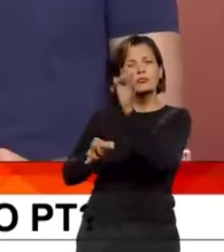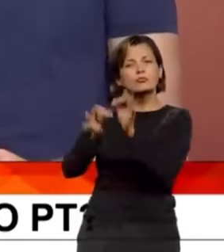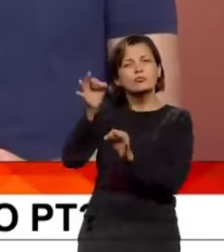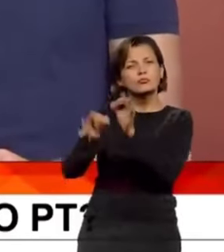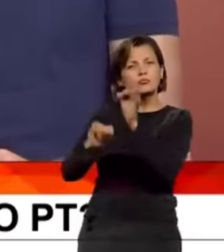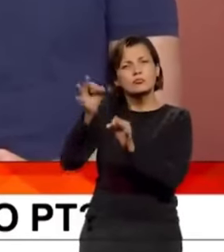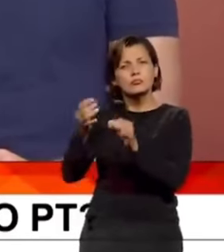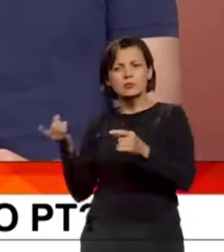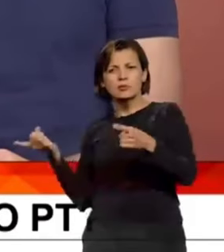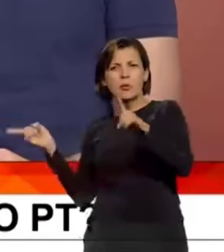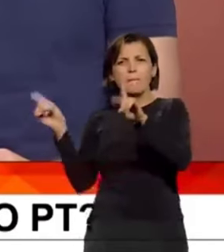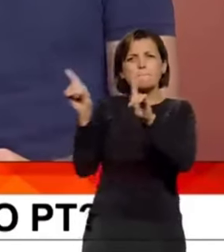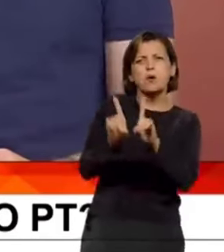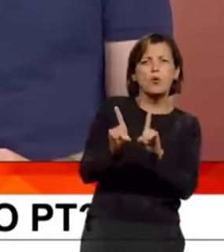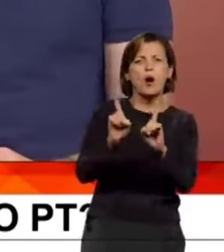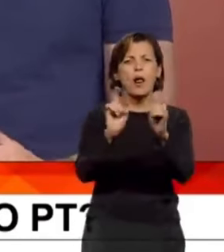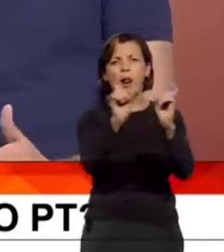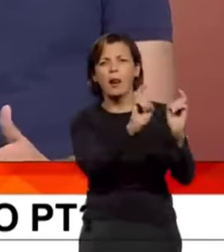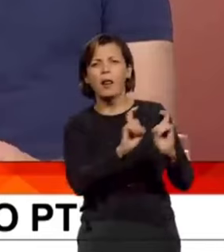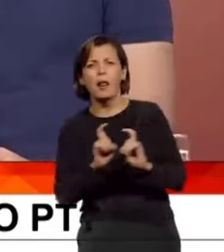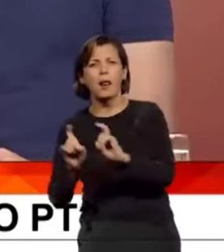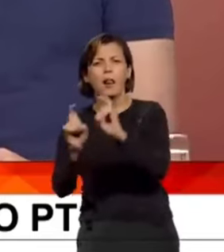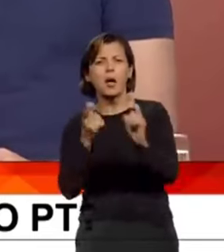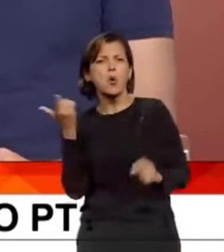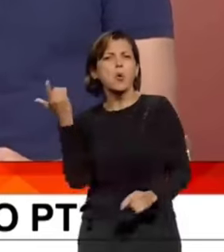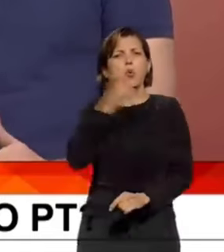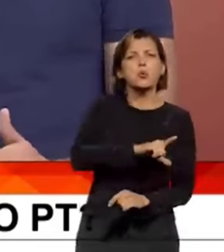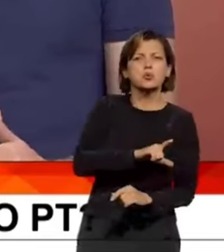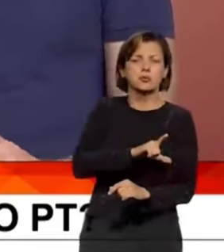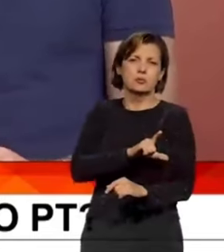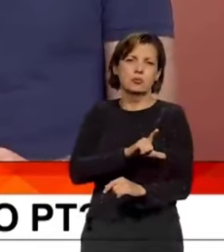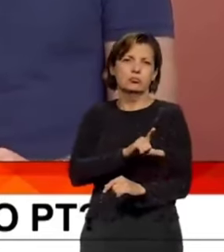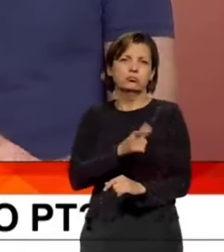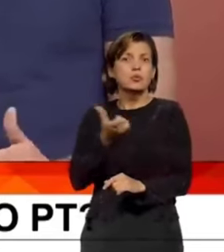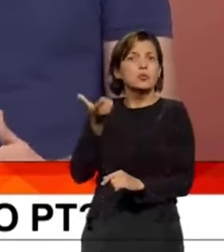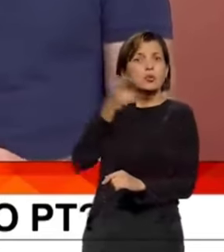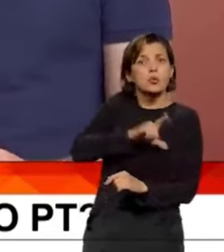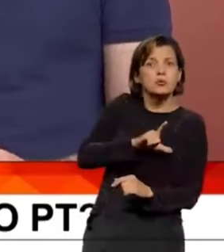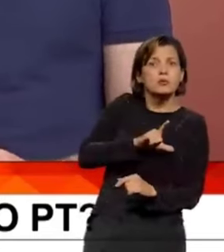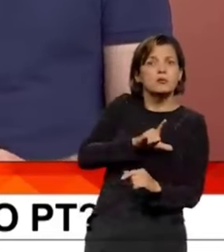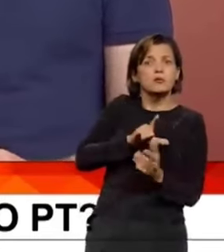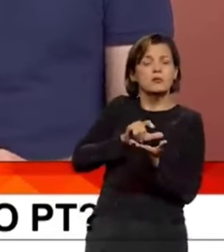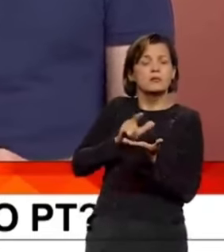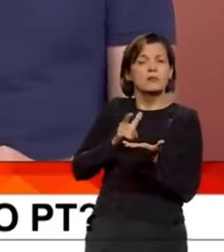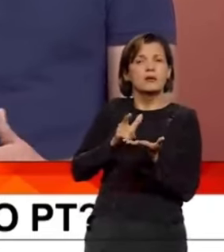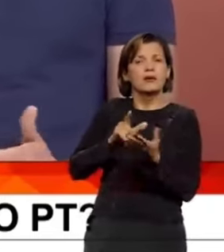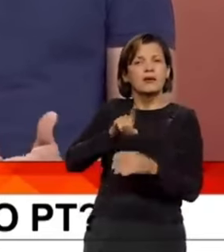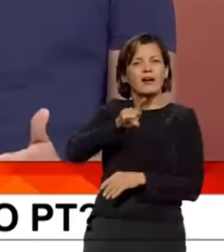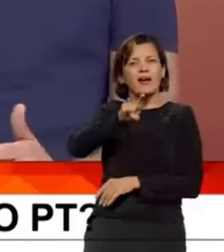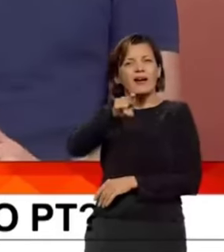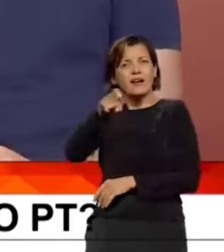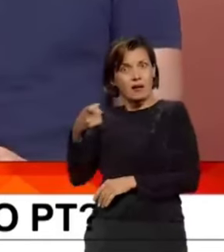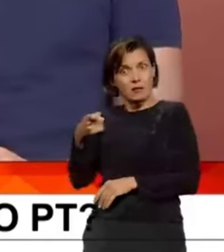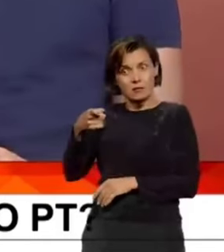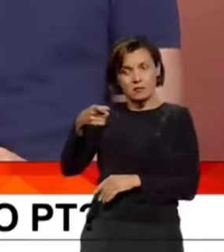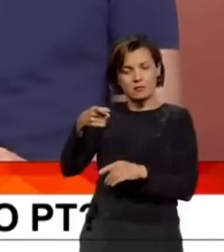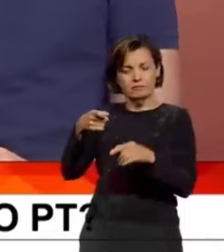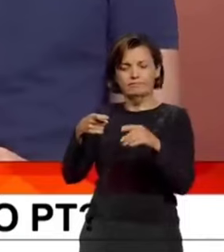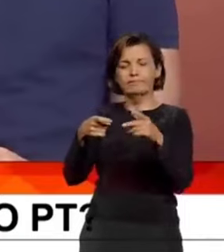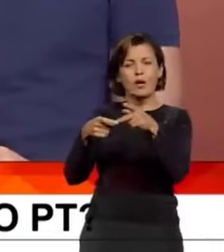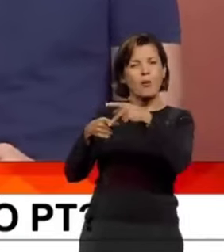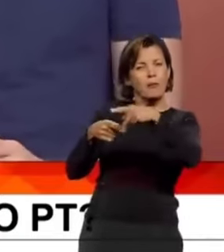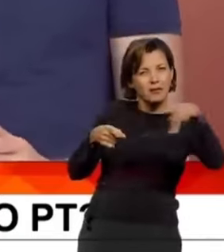militar e conseguir ali a sustentação da liminar para tomar o partido do presidente do ex-presidente